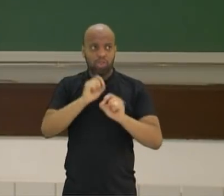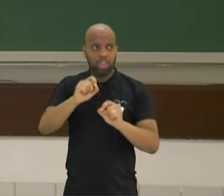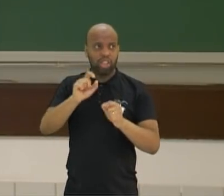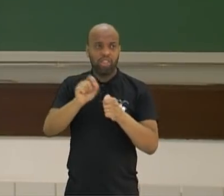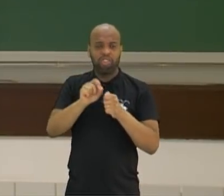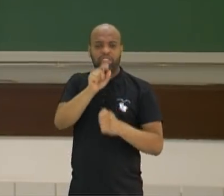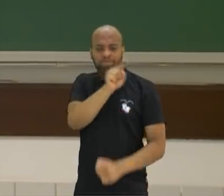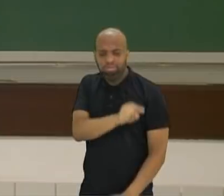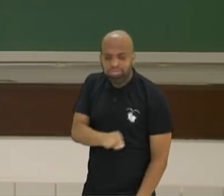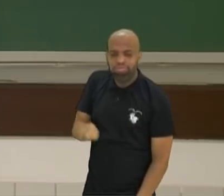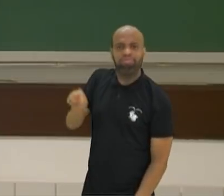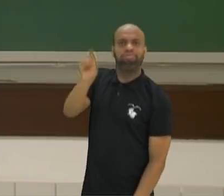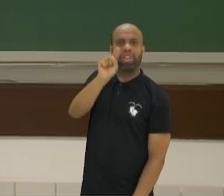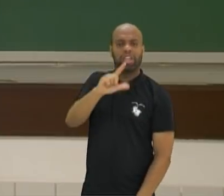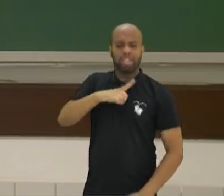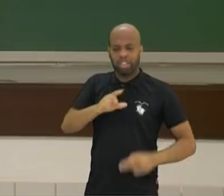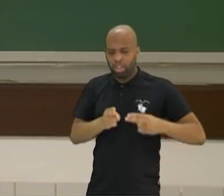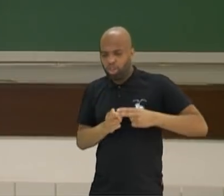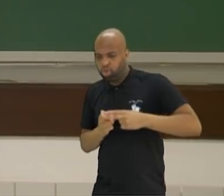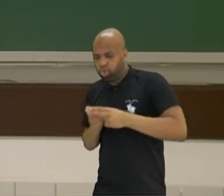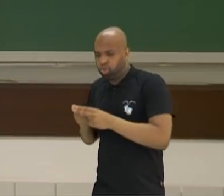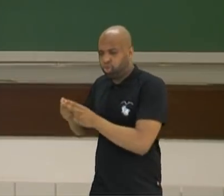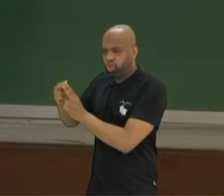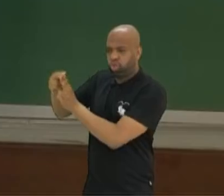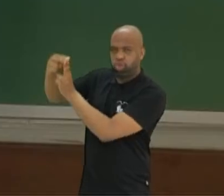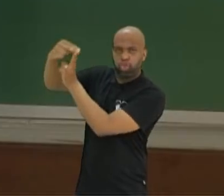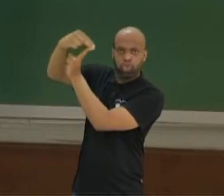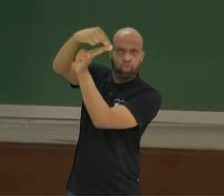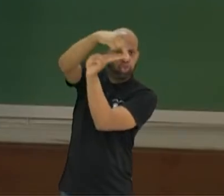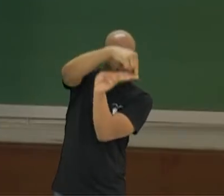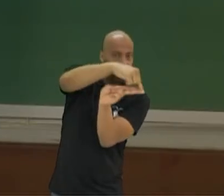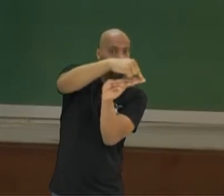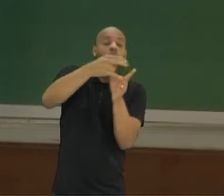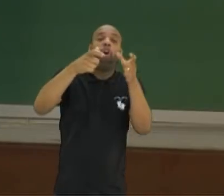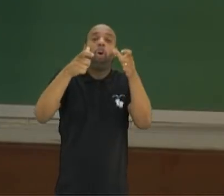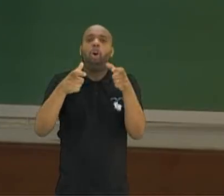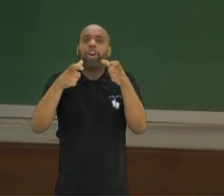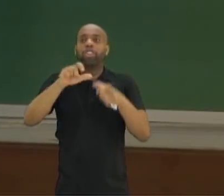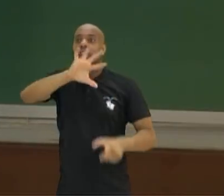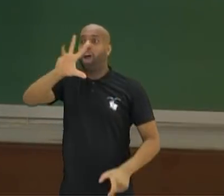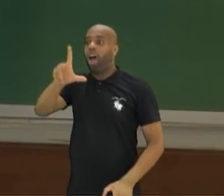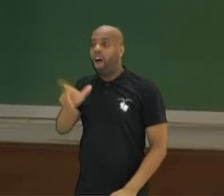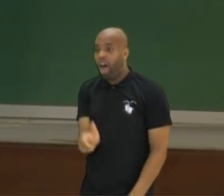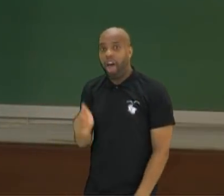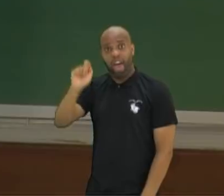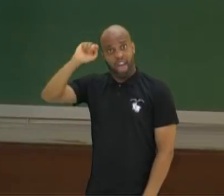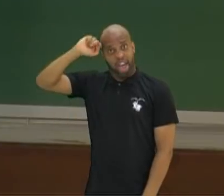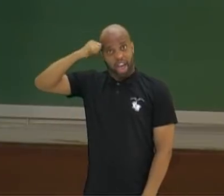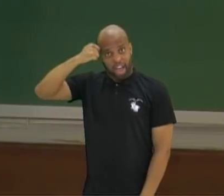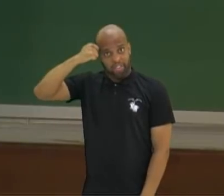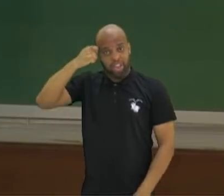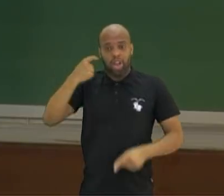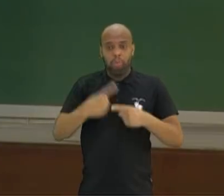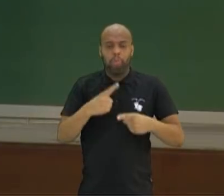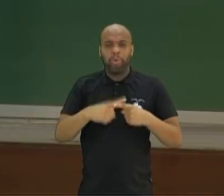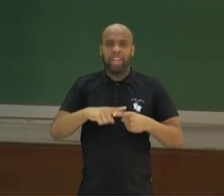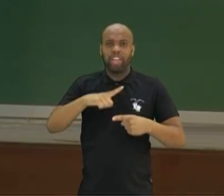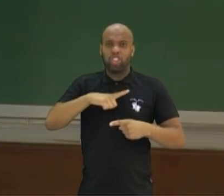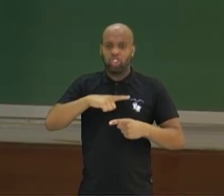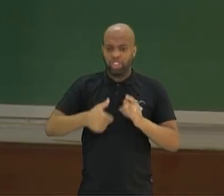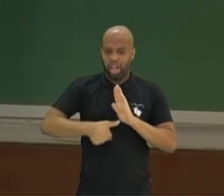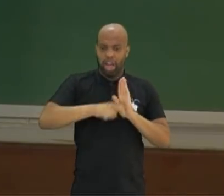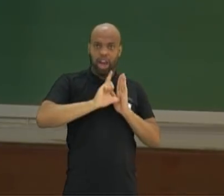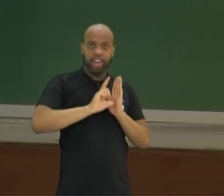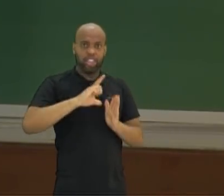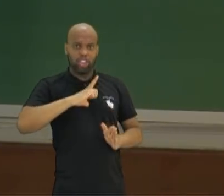a volta. Apenas isso. Dar a volta na África para romper o monopólio de comércio de especiaria que os